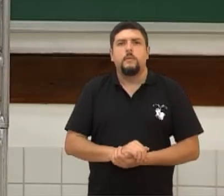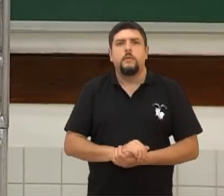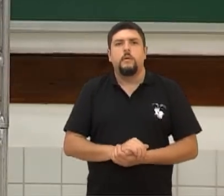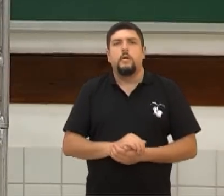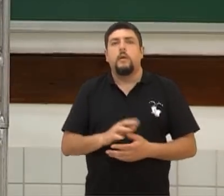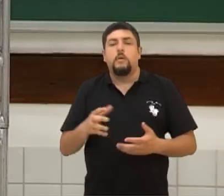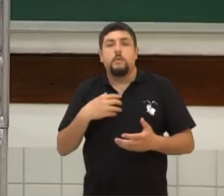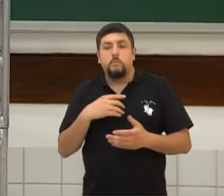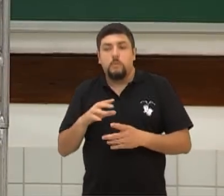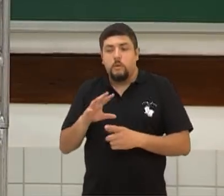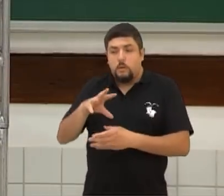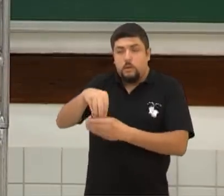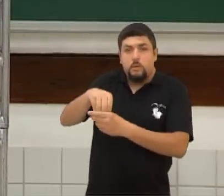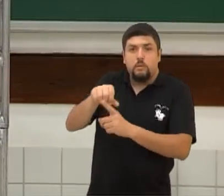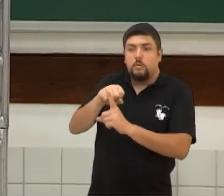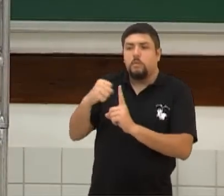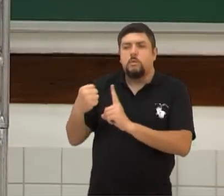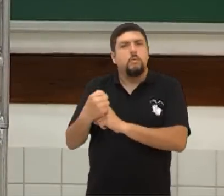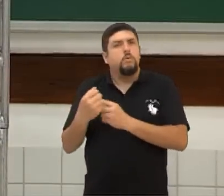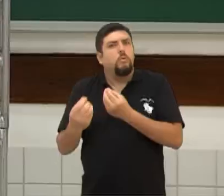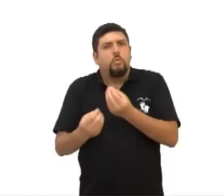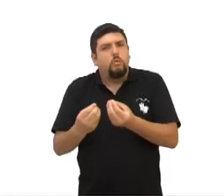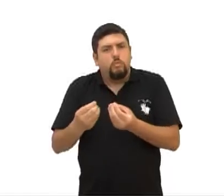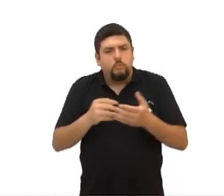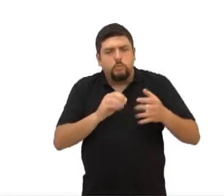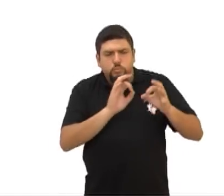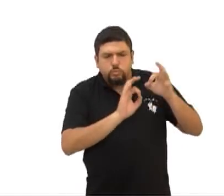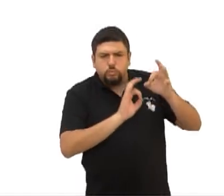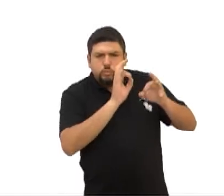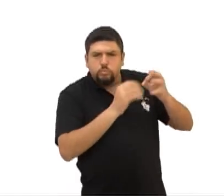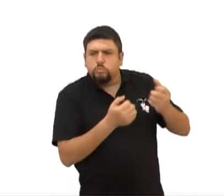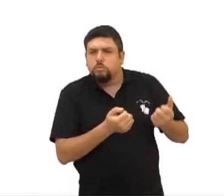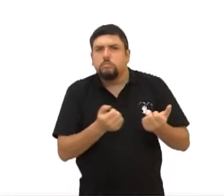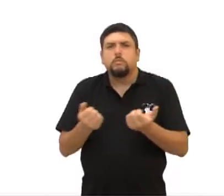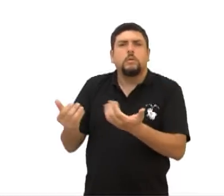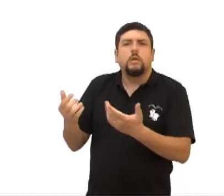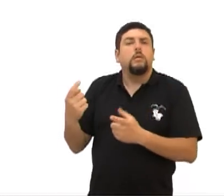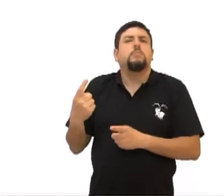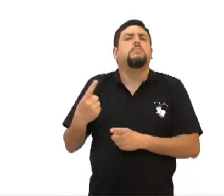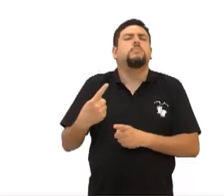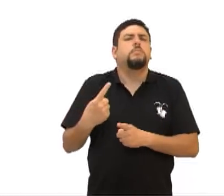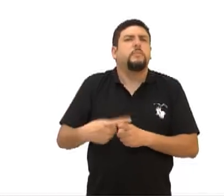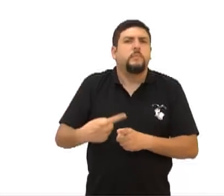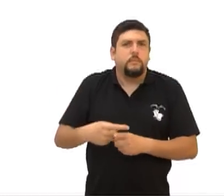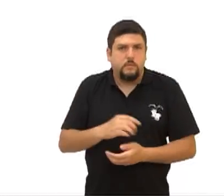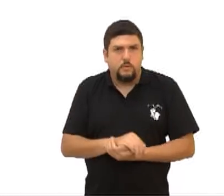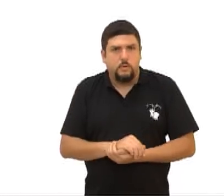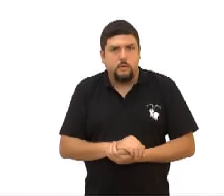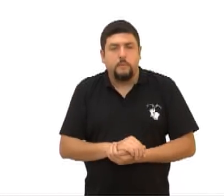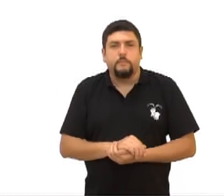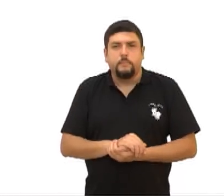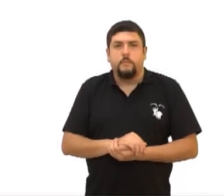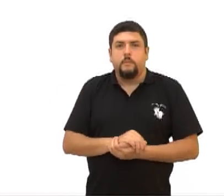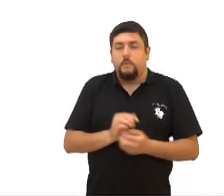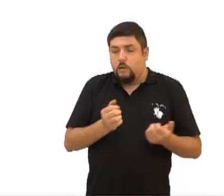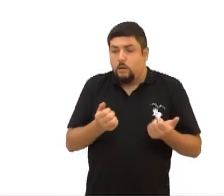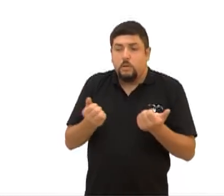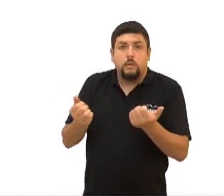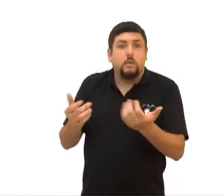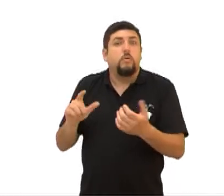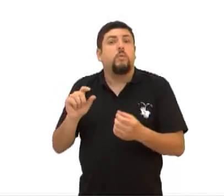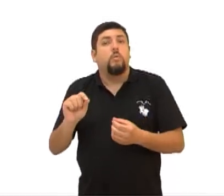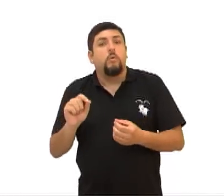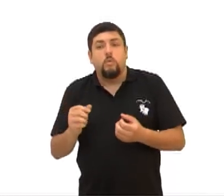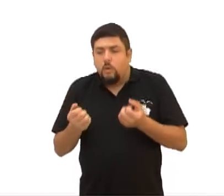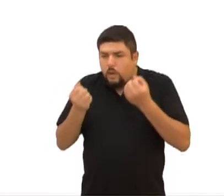né, dentro da nossa sociedade, de modo geral. Então observe aqui. Ó. A finalidade dos infográficos é fornecer